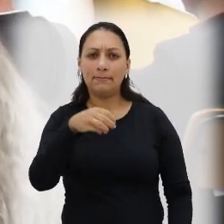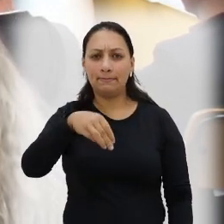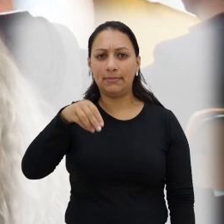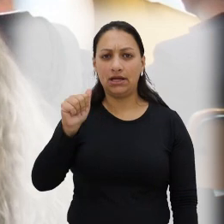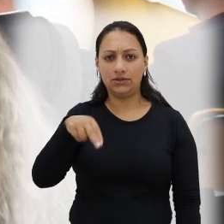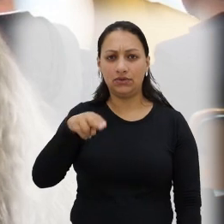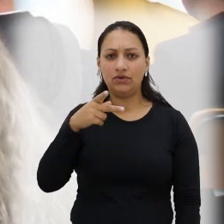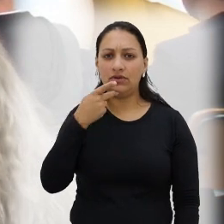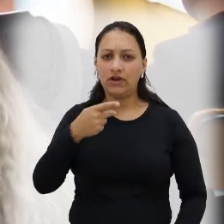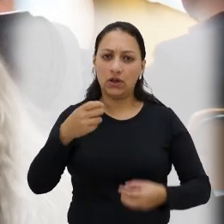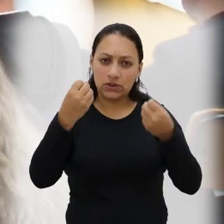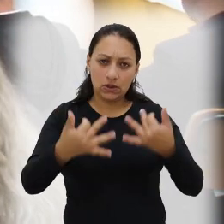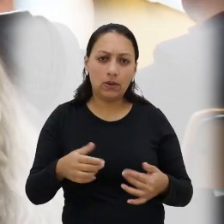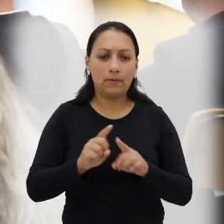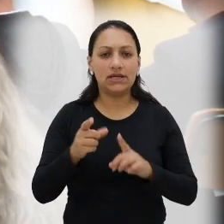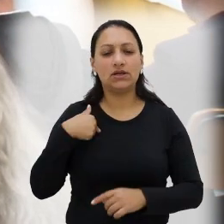Aboard.